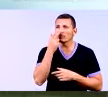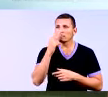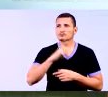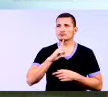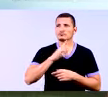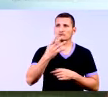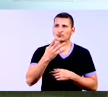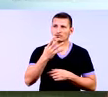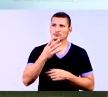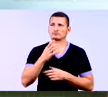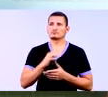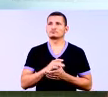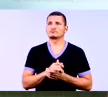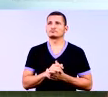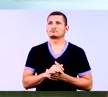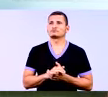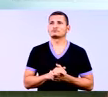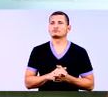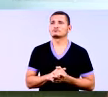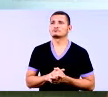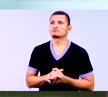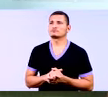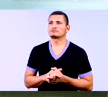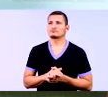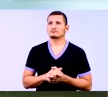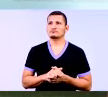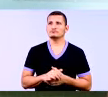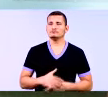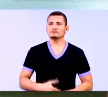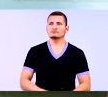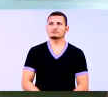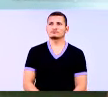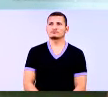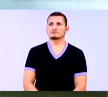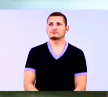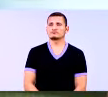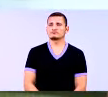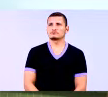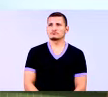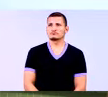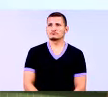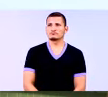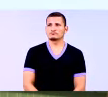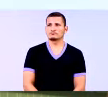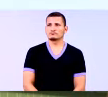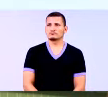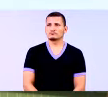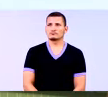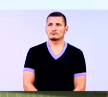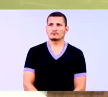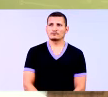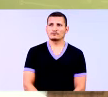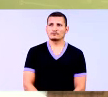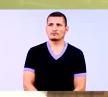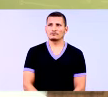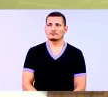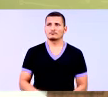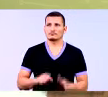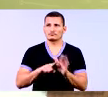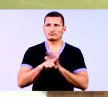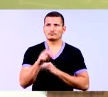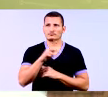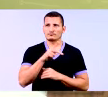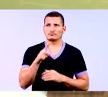largura de banda aumenta sem aumentar o custo do processador. Professor? Professor Fábio, é o seguinte, tem